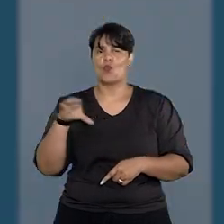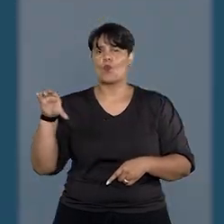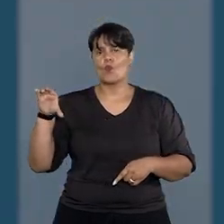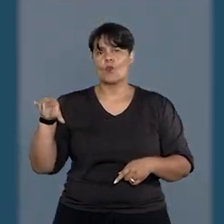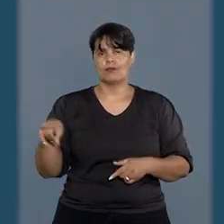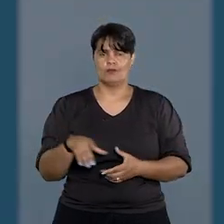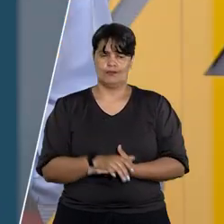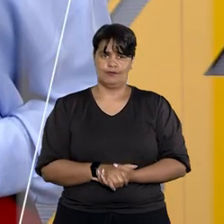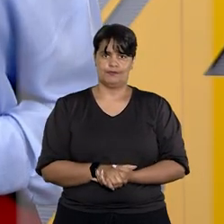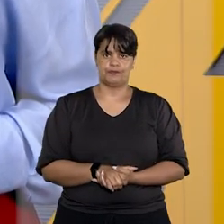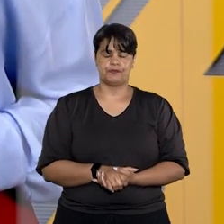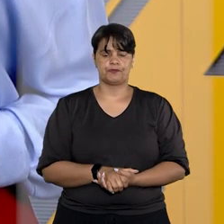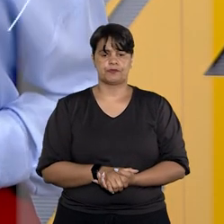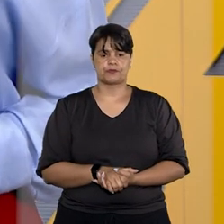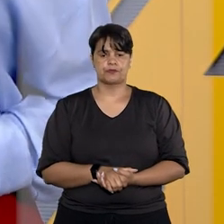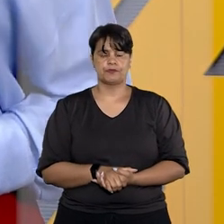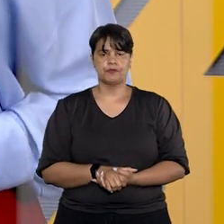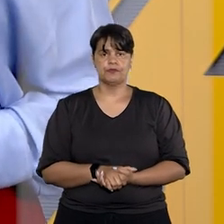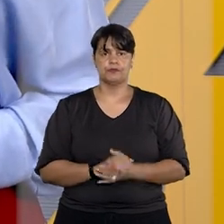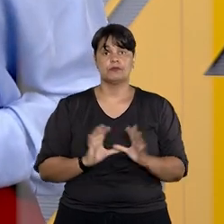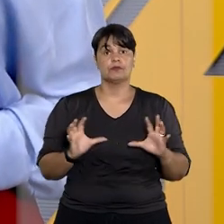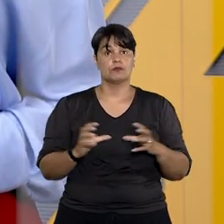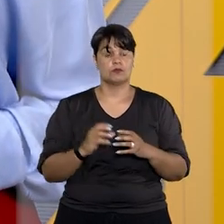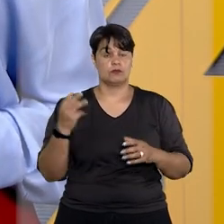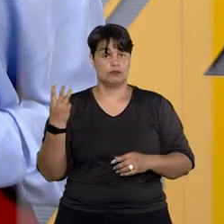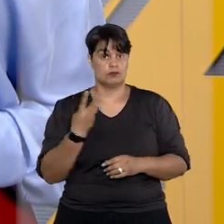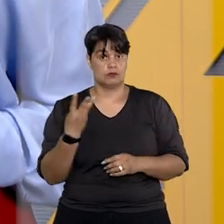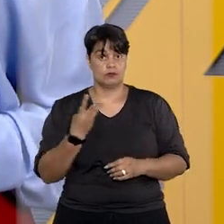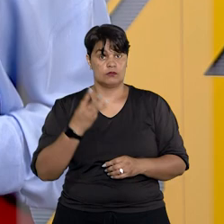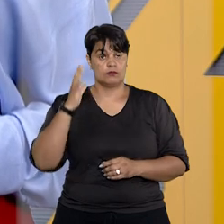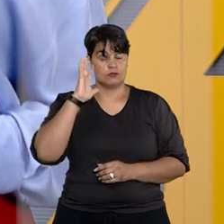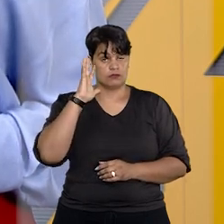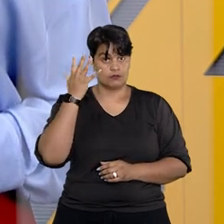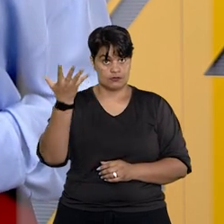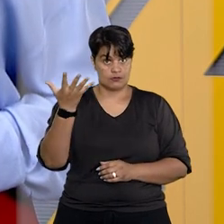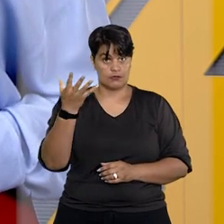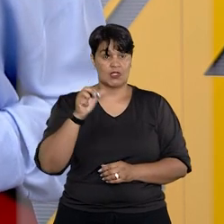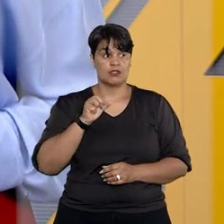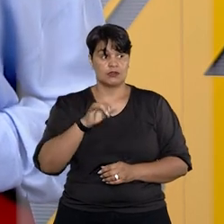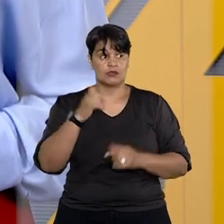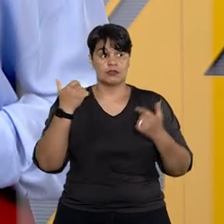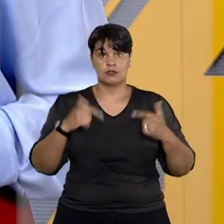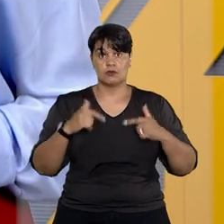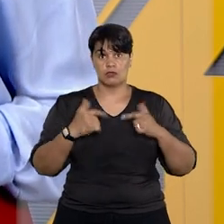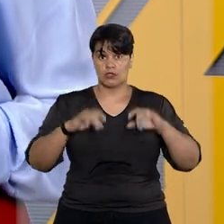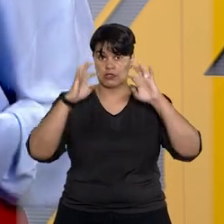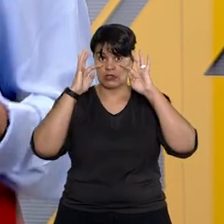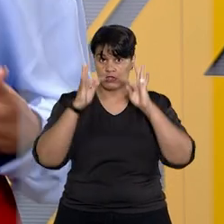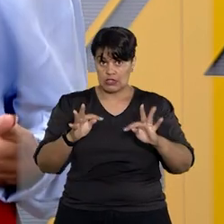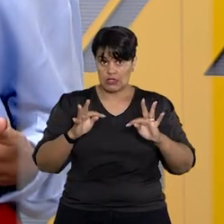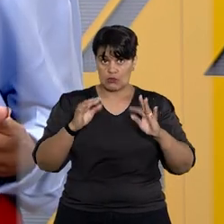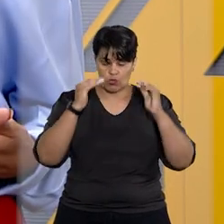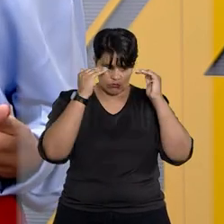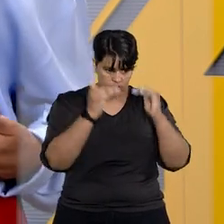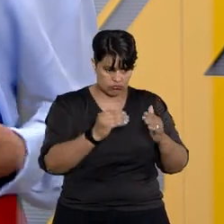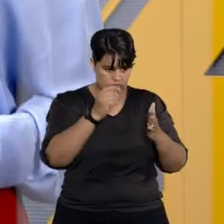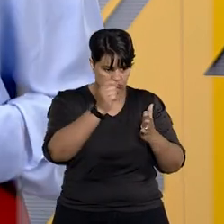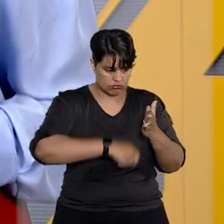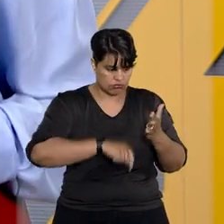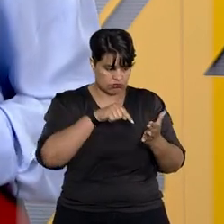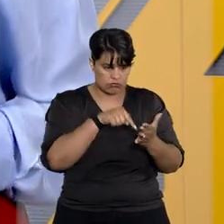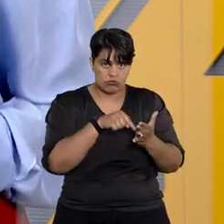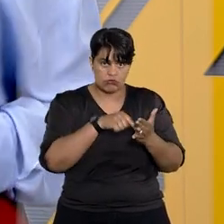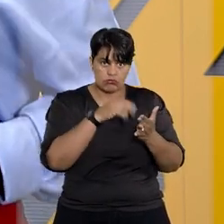omissivo. Já a terceira turma decidiu que a ausência não justificada de testemunhas e de perícias